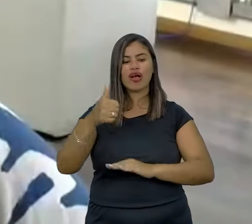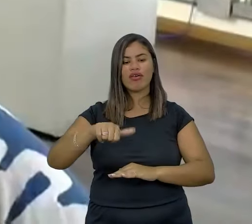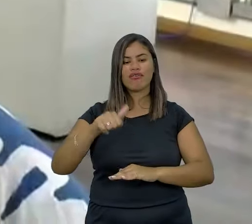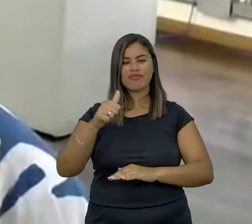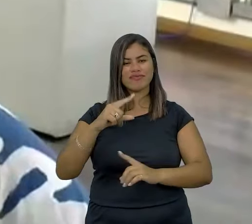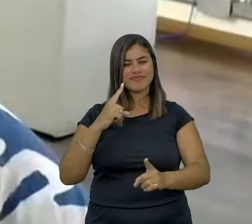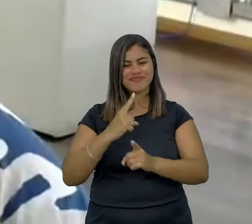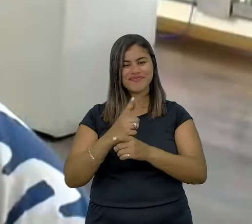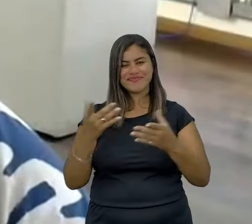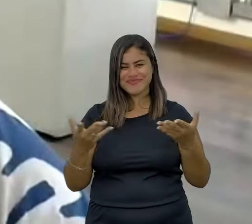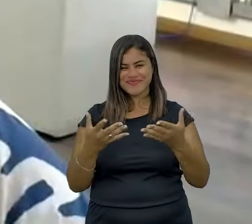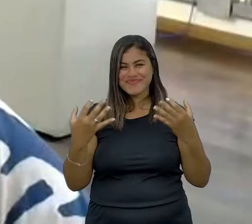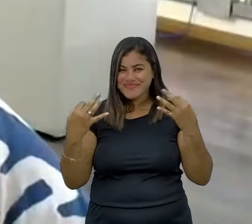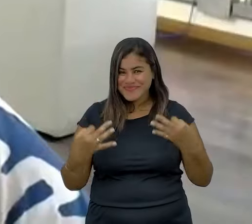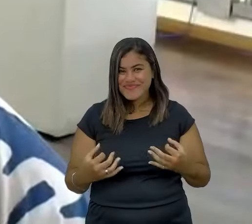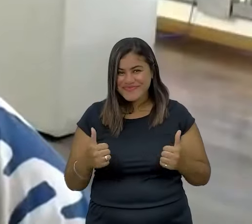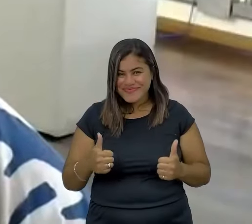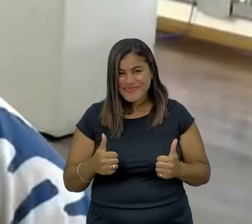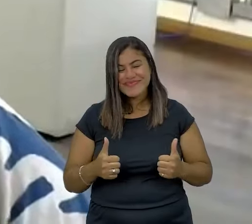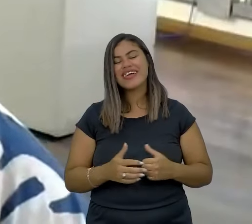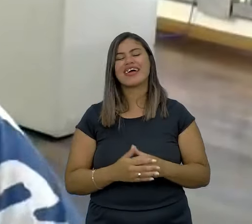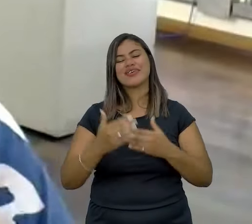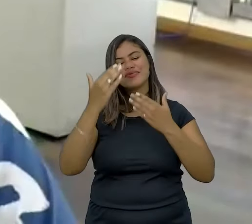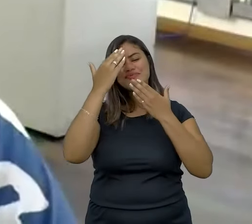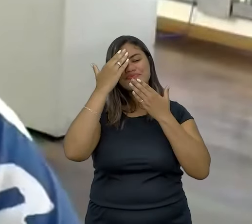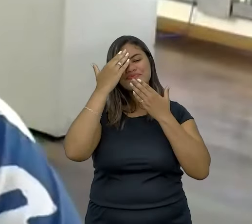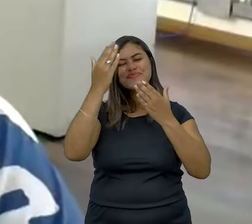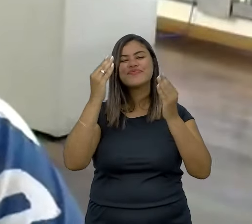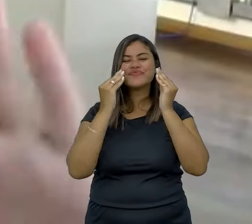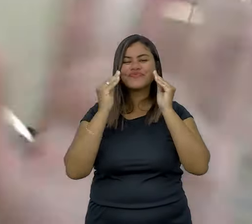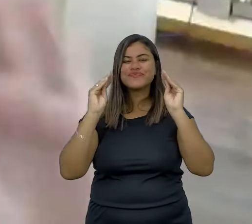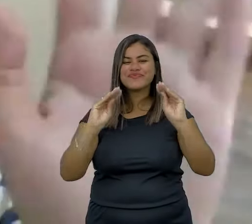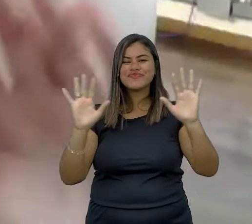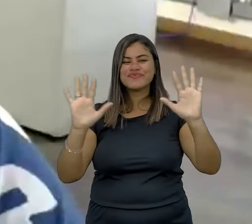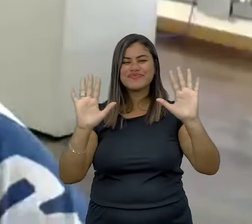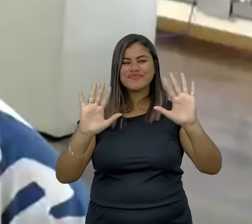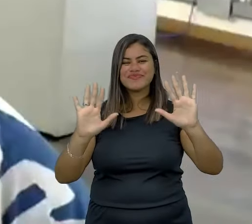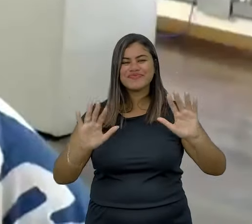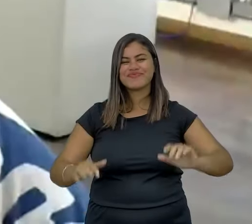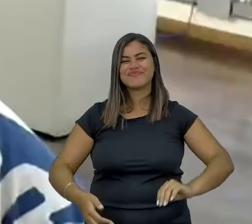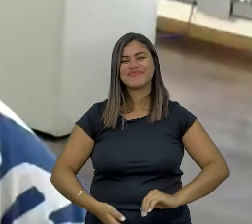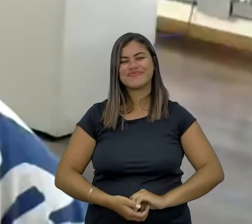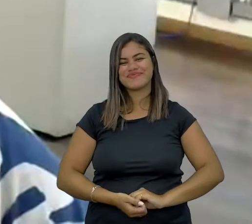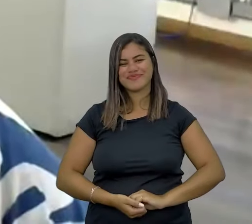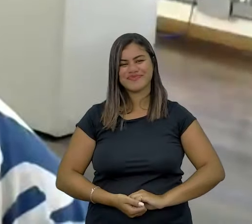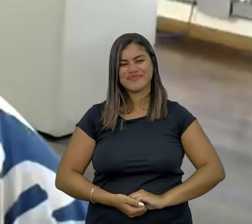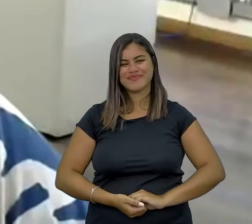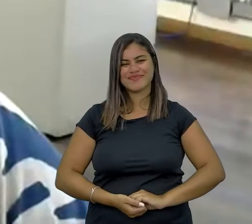nosso encontro, tá certo? Obrigada, um beijão. Até a próxima.